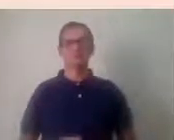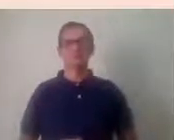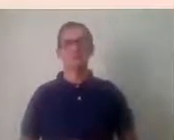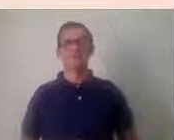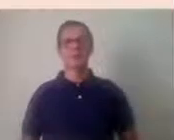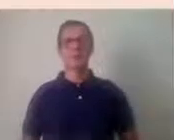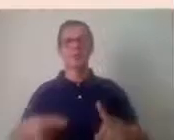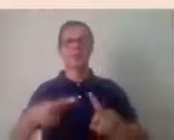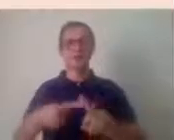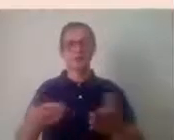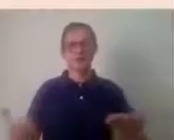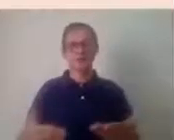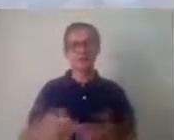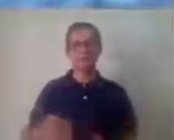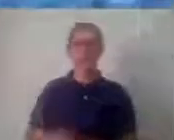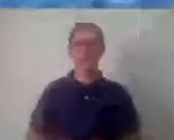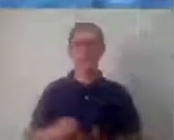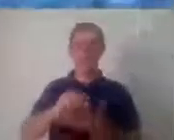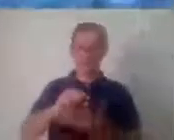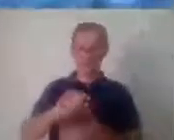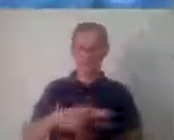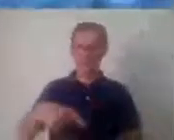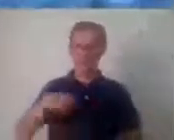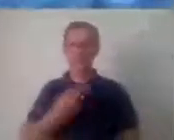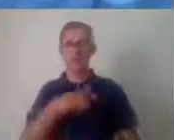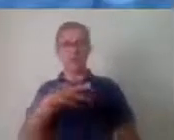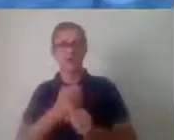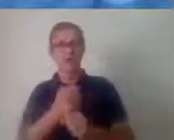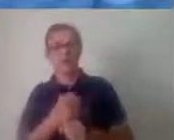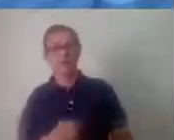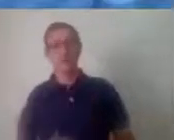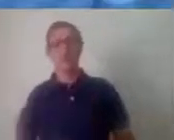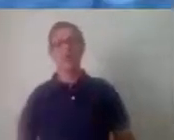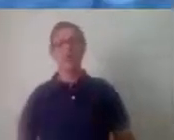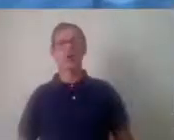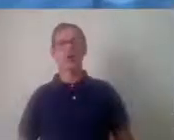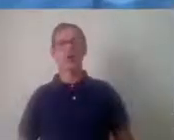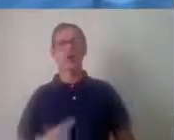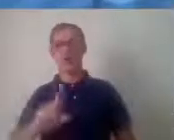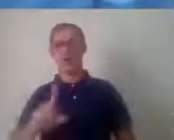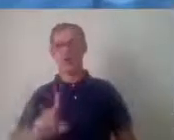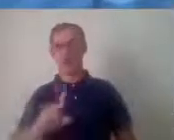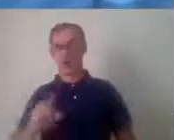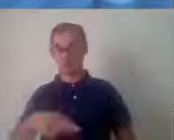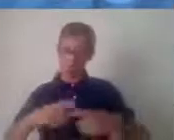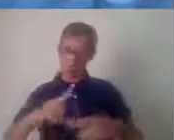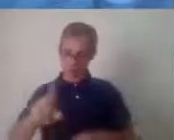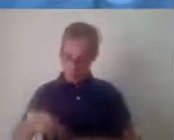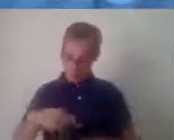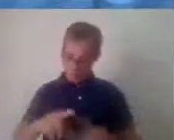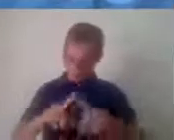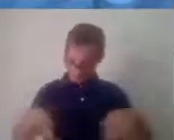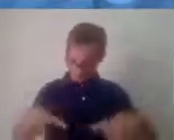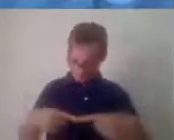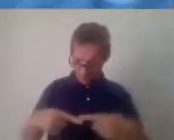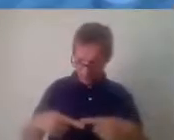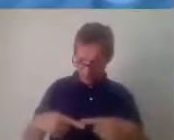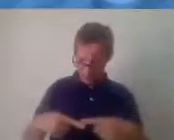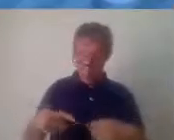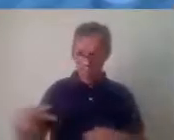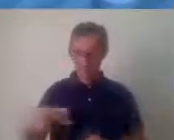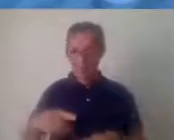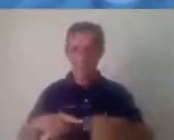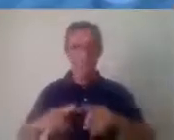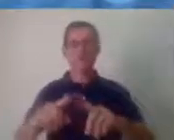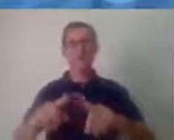O objetivo dessa situação-problema é que a gente calcule uma integral. Mas é uma integral cuja região ela é mais geral. Ela não